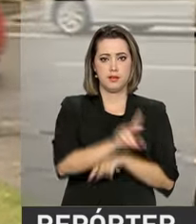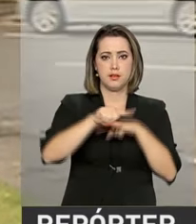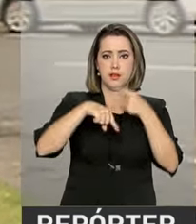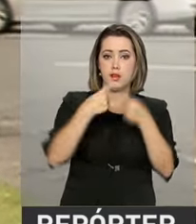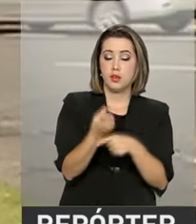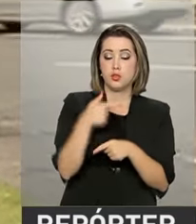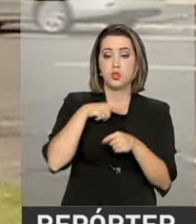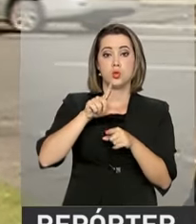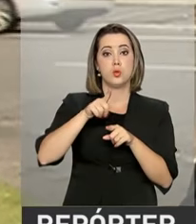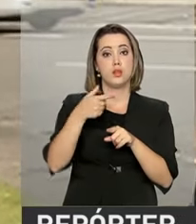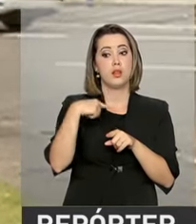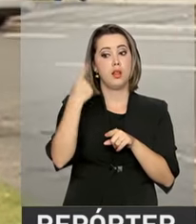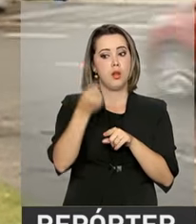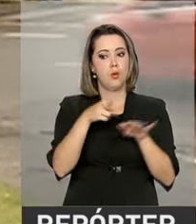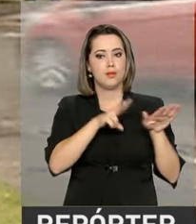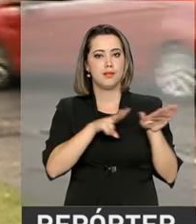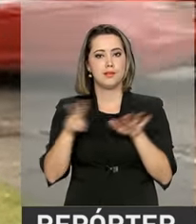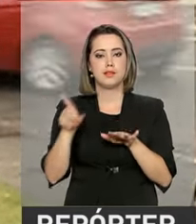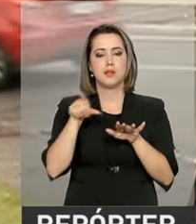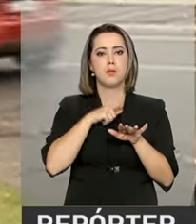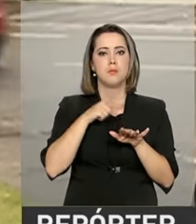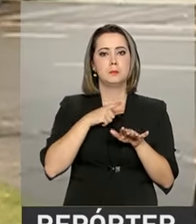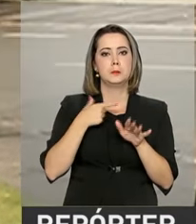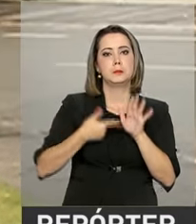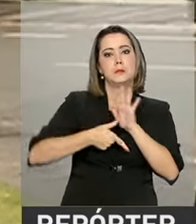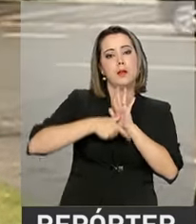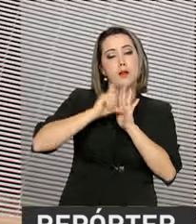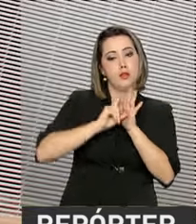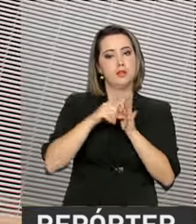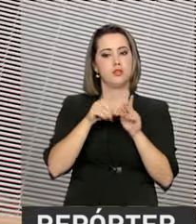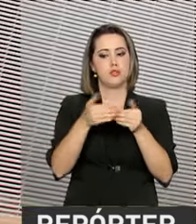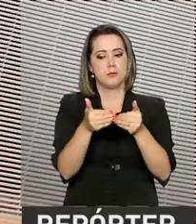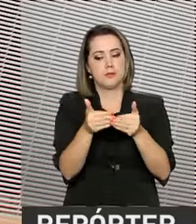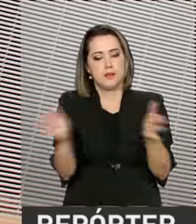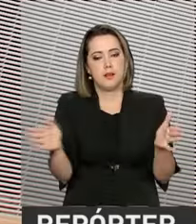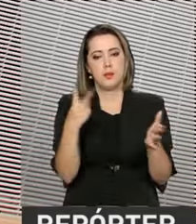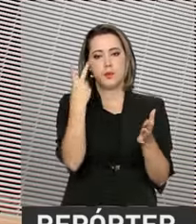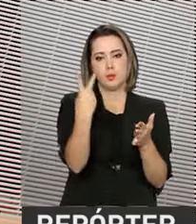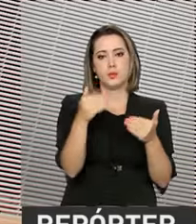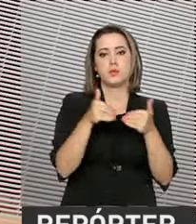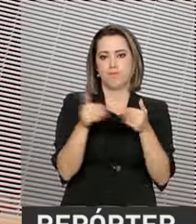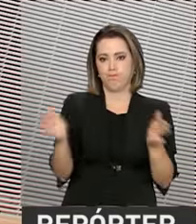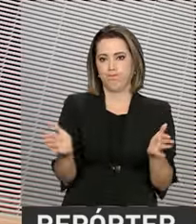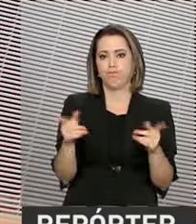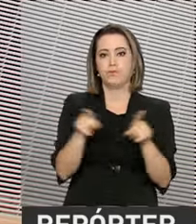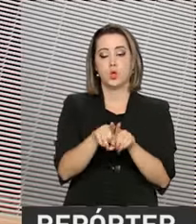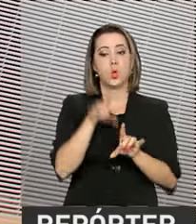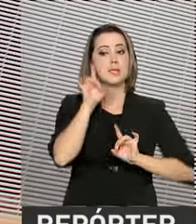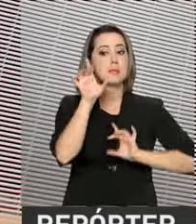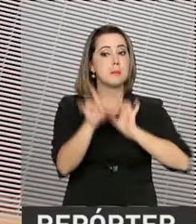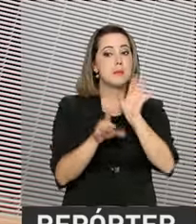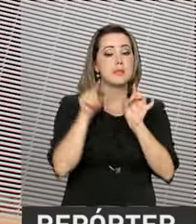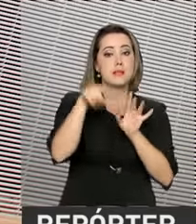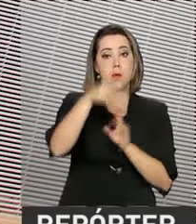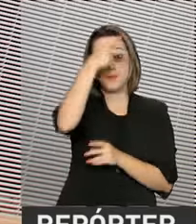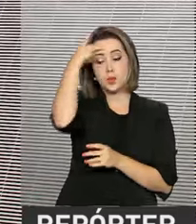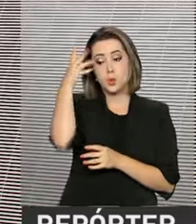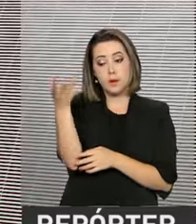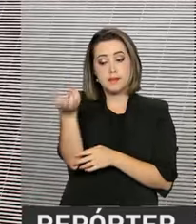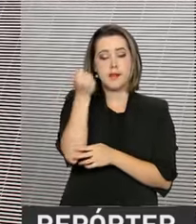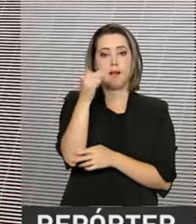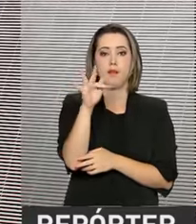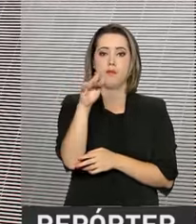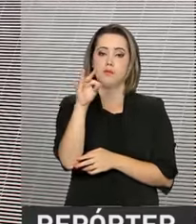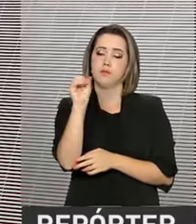terça e quarta-feiras, as agências abrirão 2 horas antes do horário normal para atendimento exclusivo a quem for sacar o